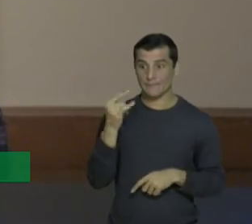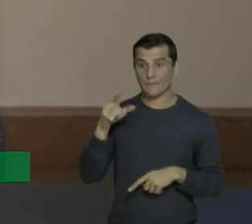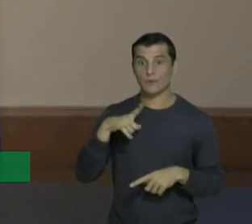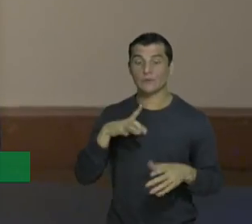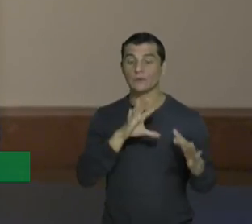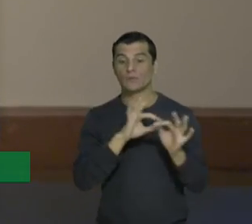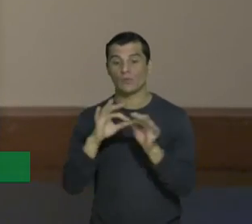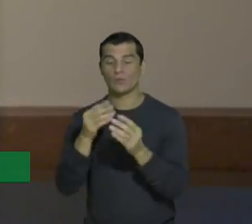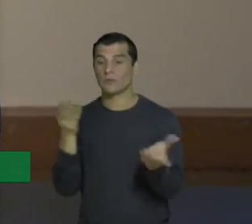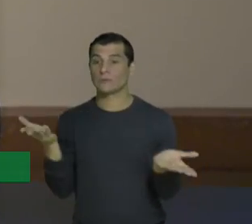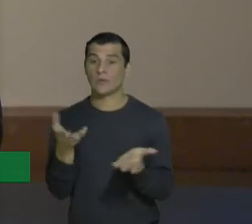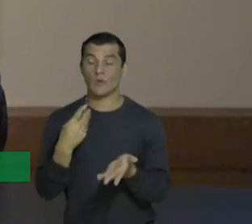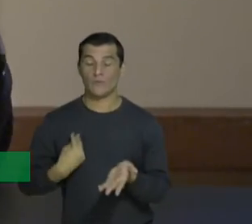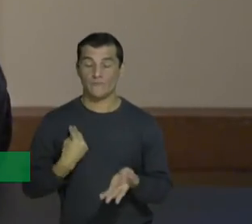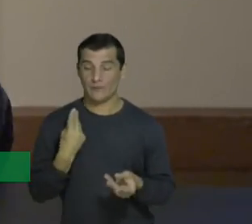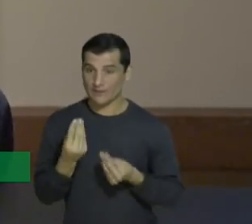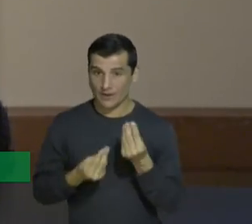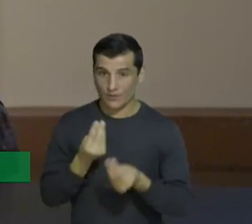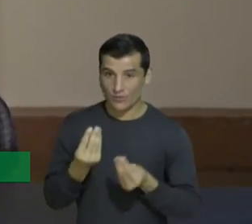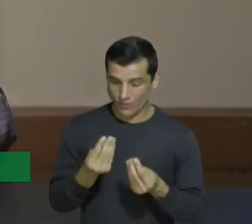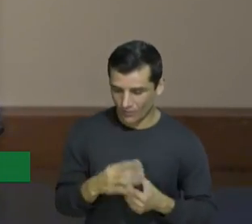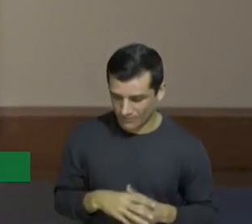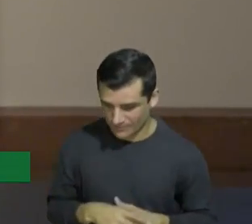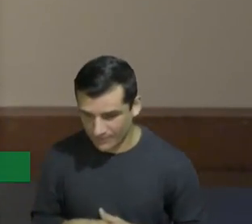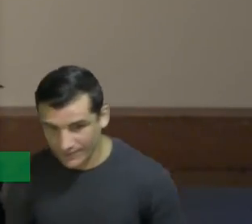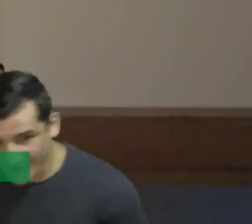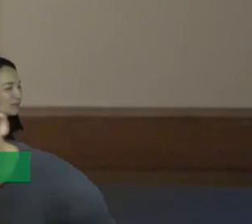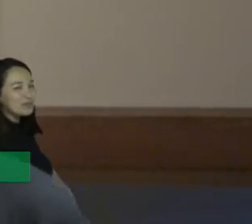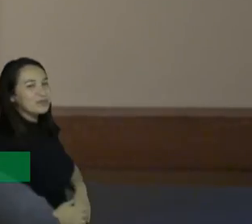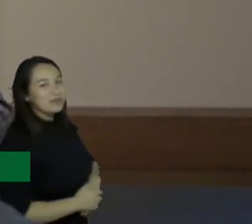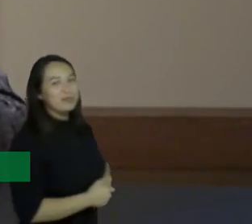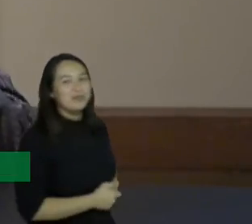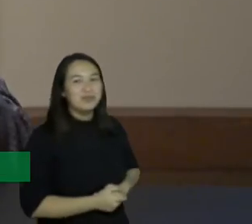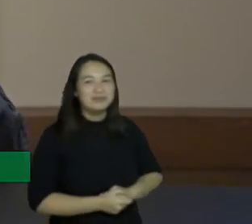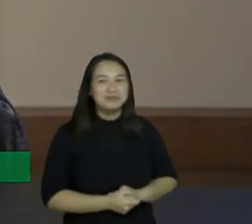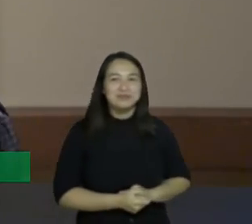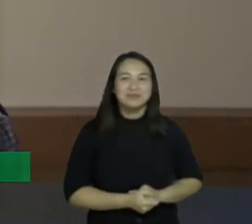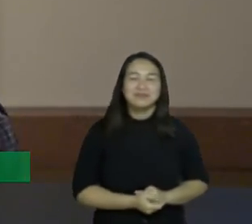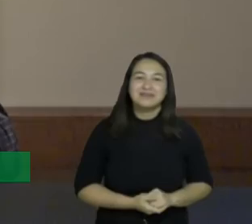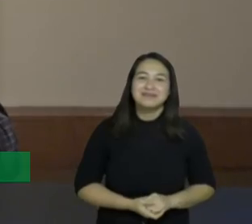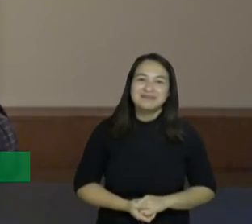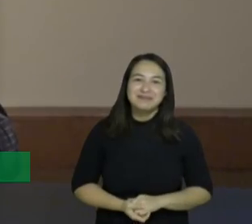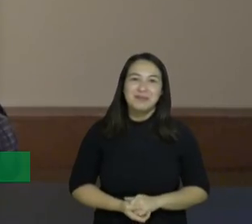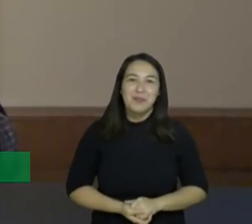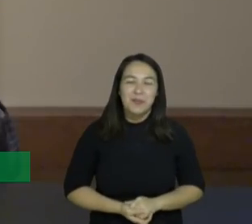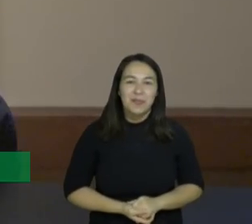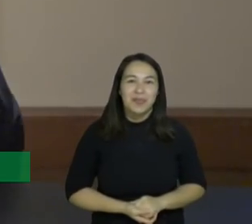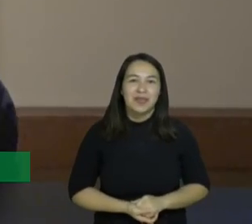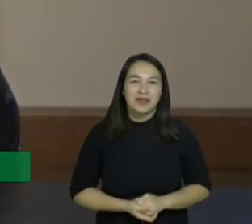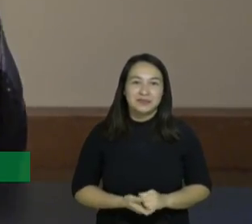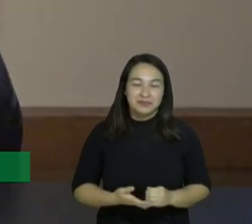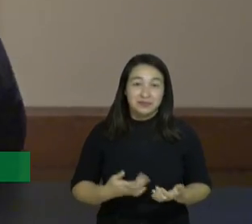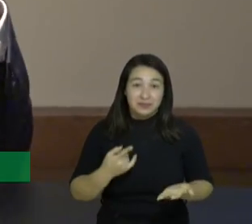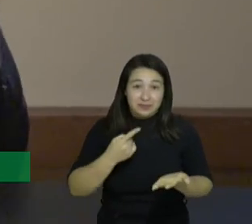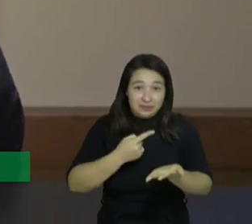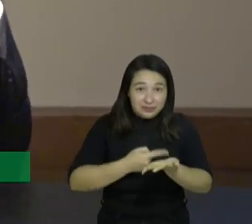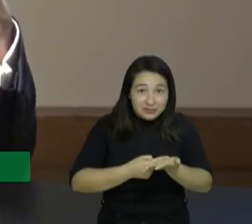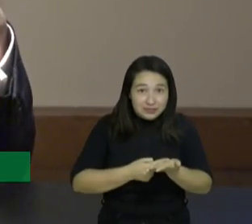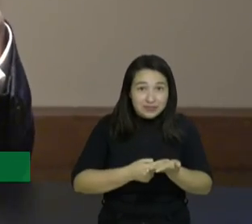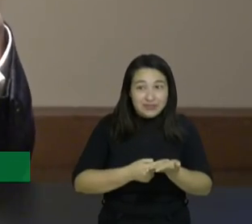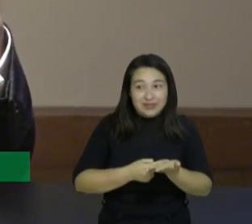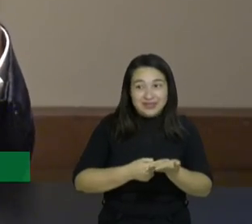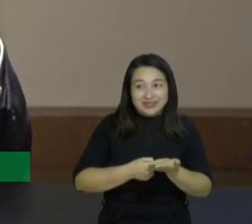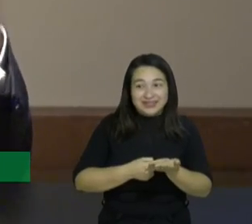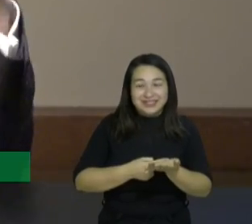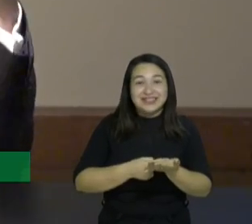qual surge esse novo S letter adicional eh né para o o acordo que né ainda vai